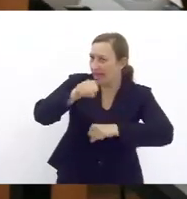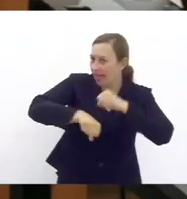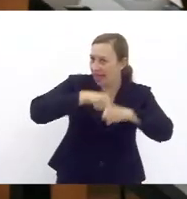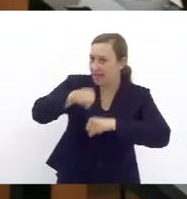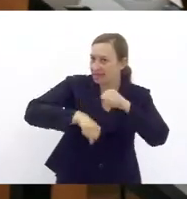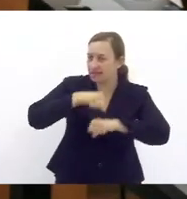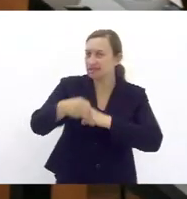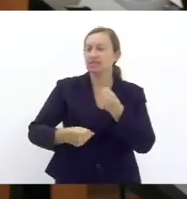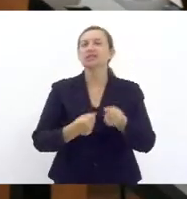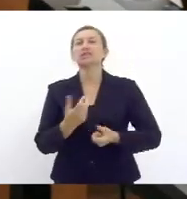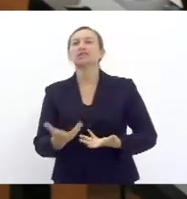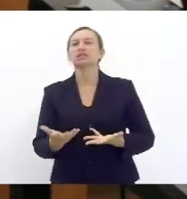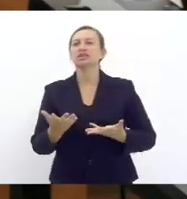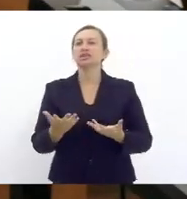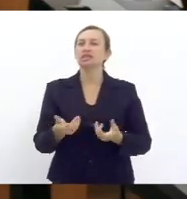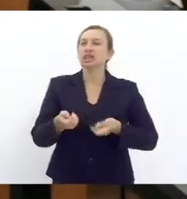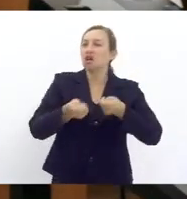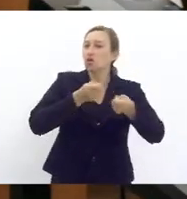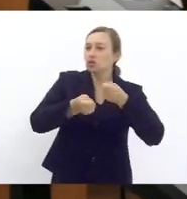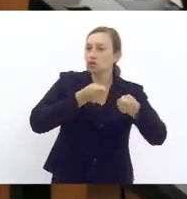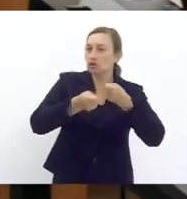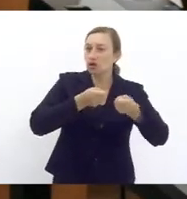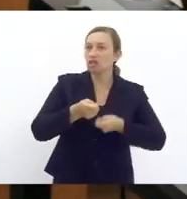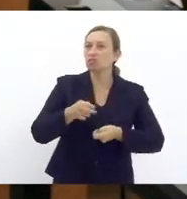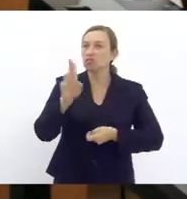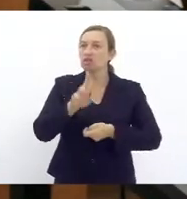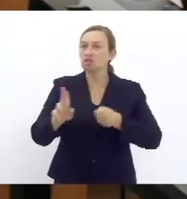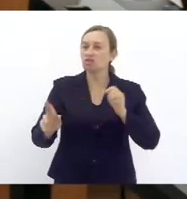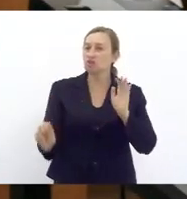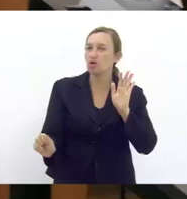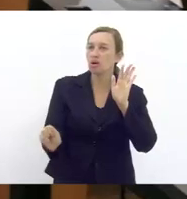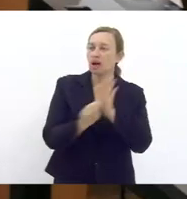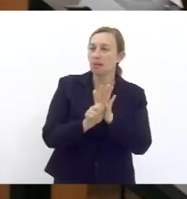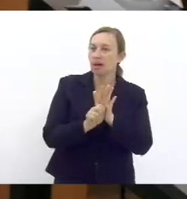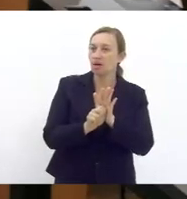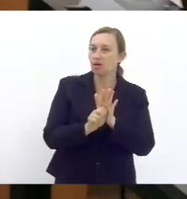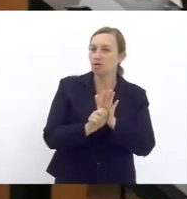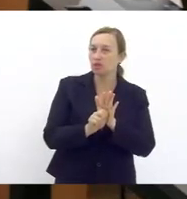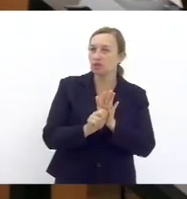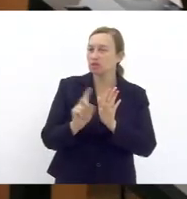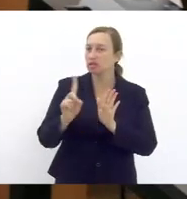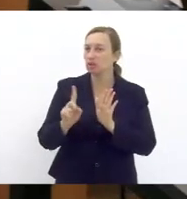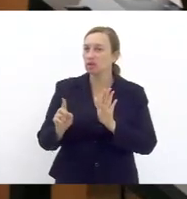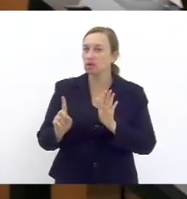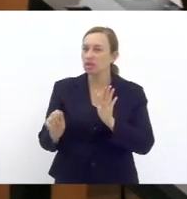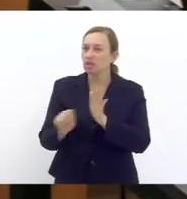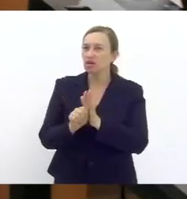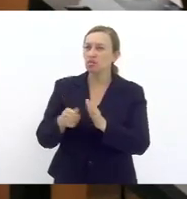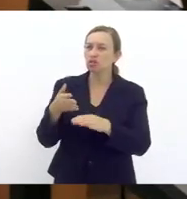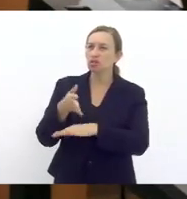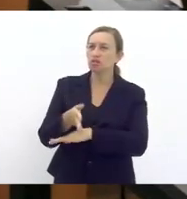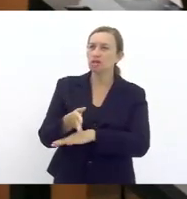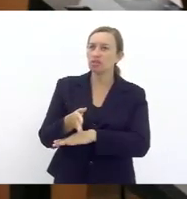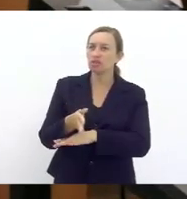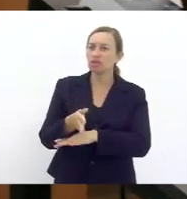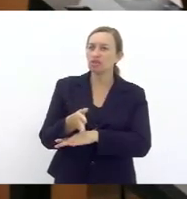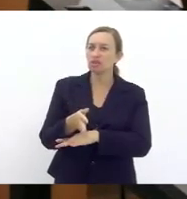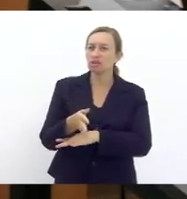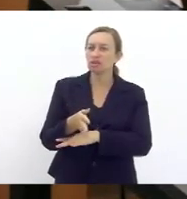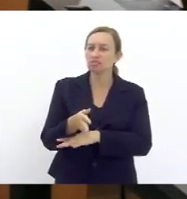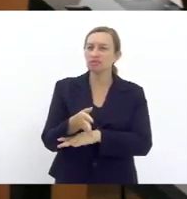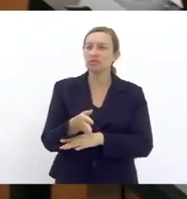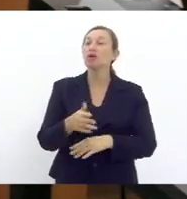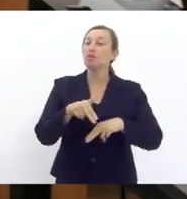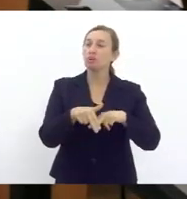crises controladas fazendo uso apenas da maconha e na minha casa não entra mais droga só entra maconha e por isso